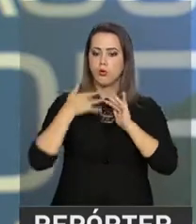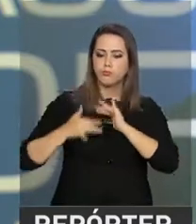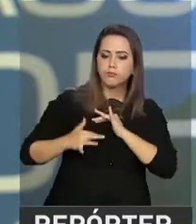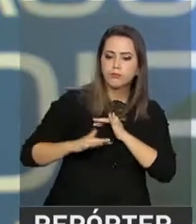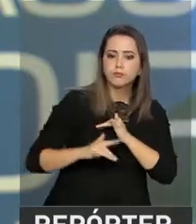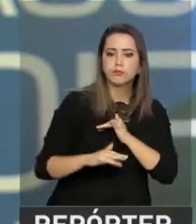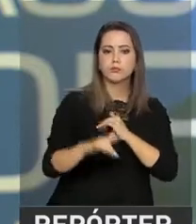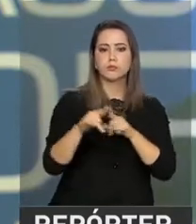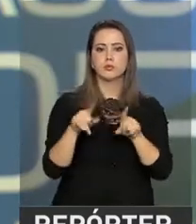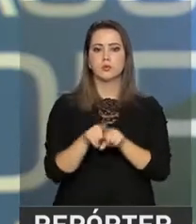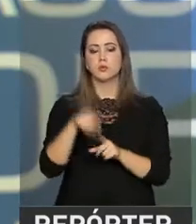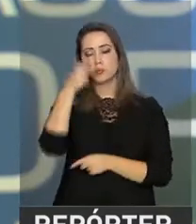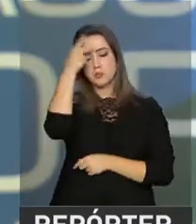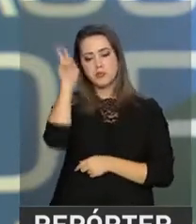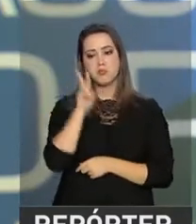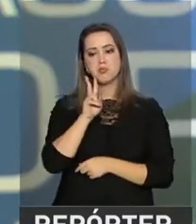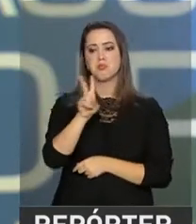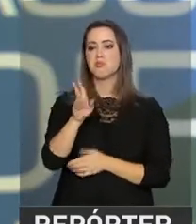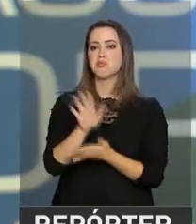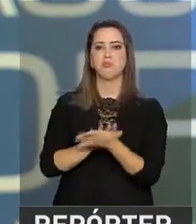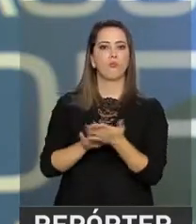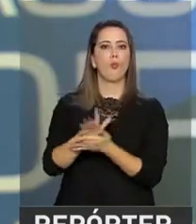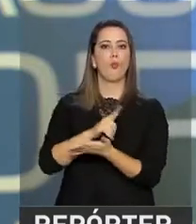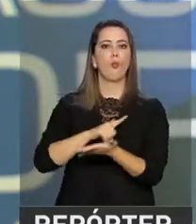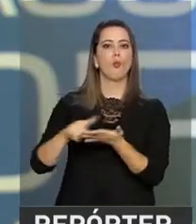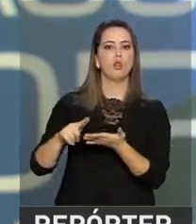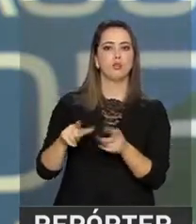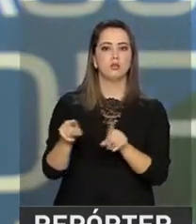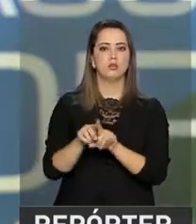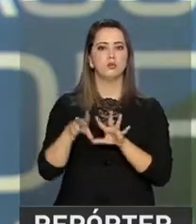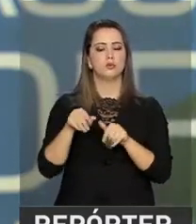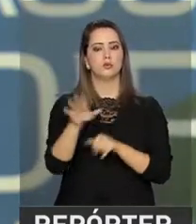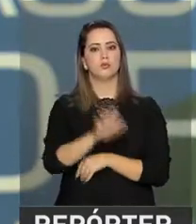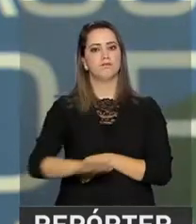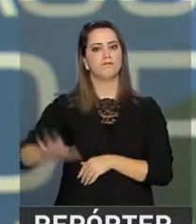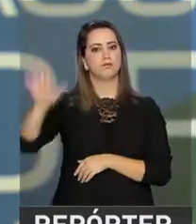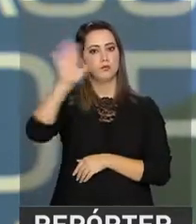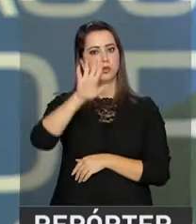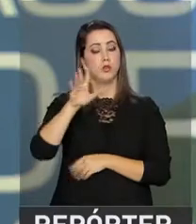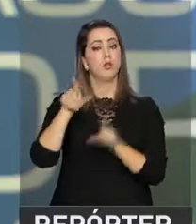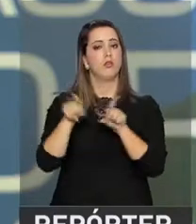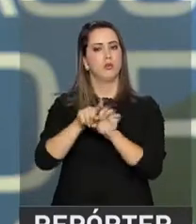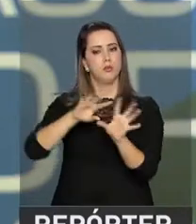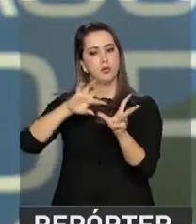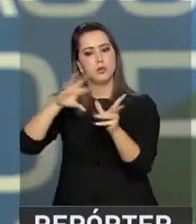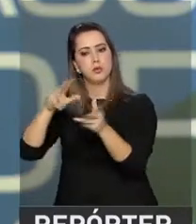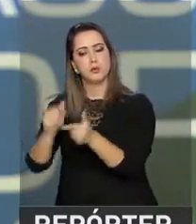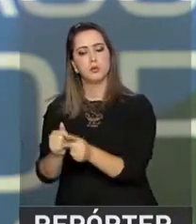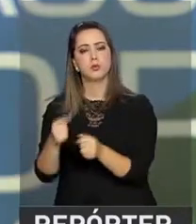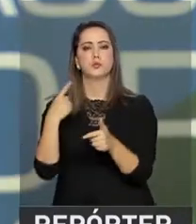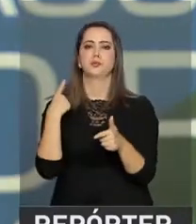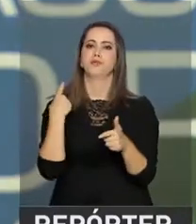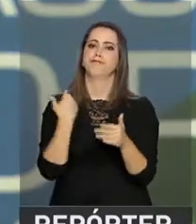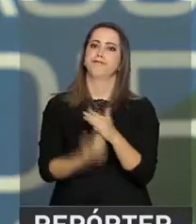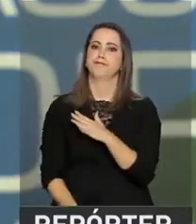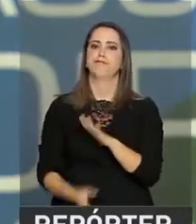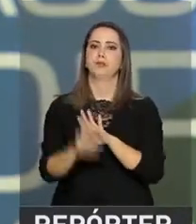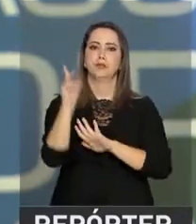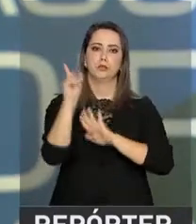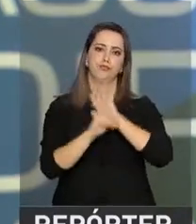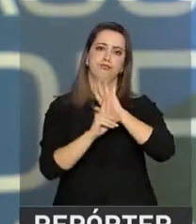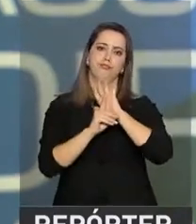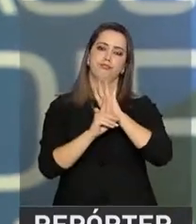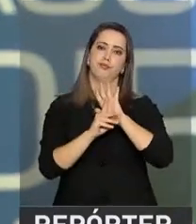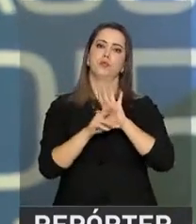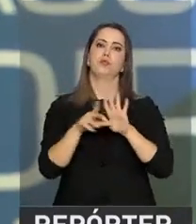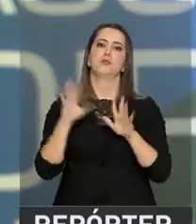tão sendo vistos em todo o país e em todo o mundo nesta violação permanente do